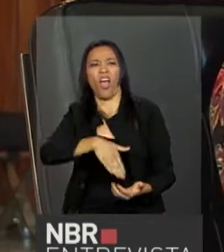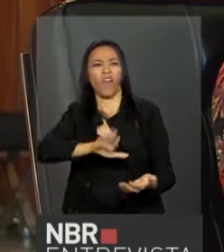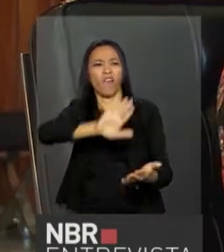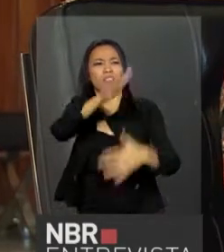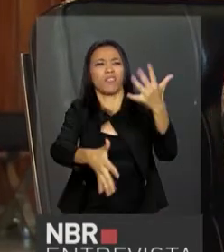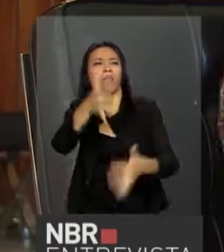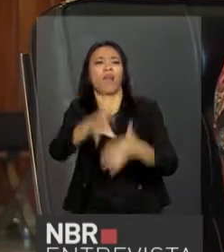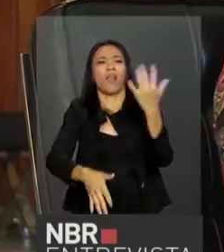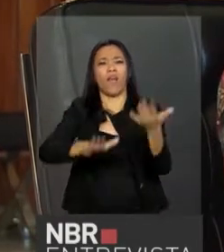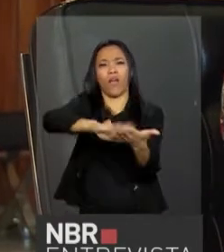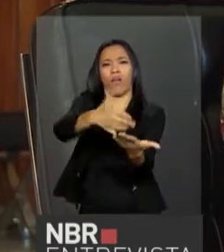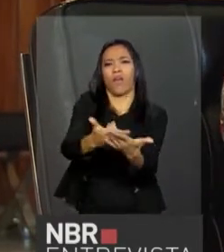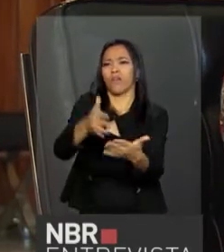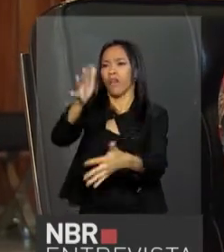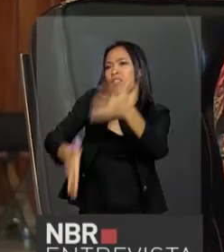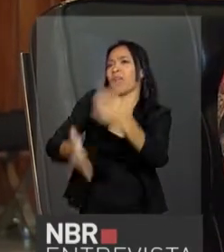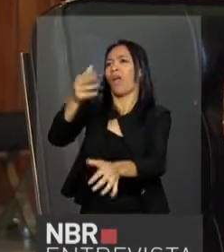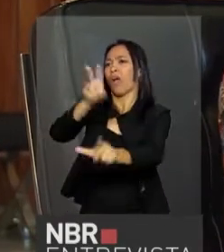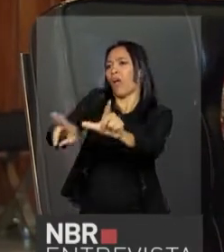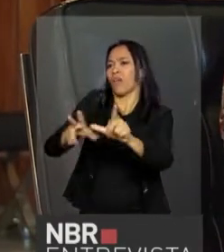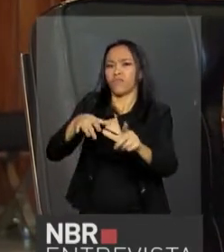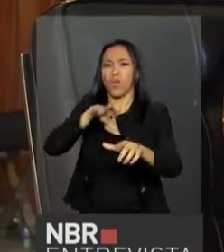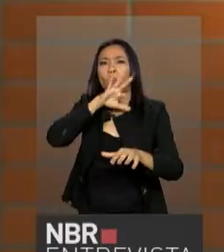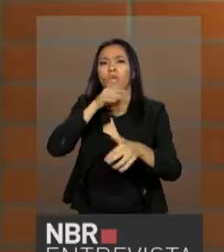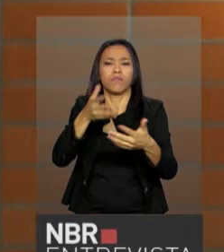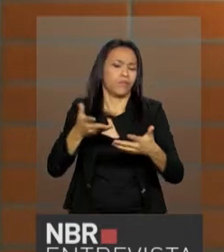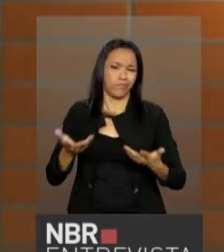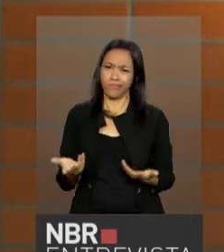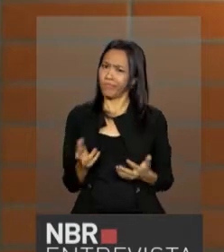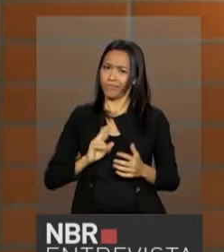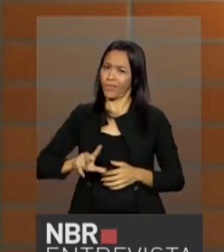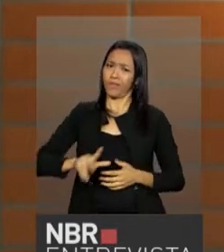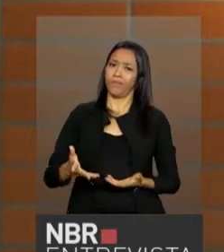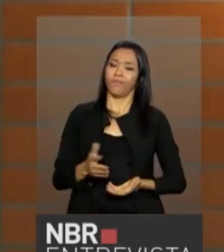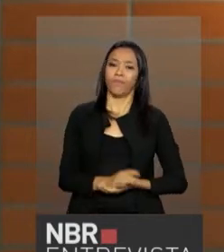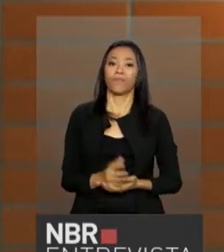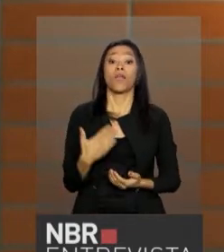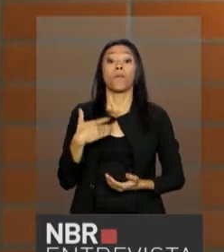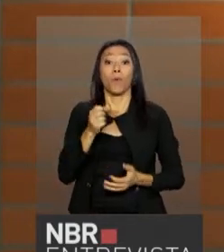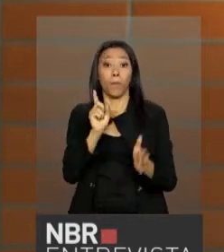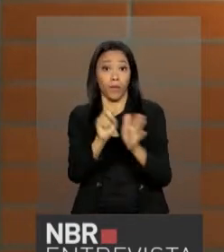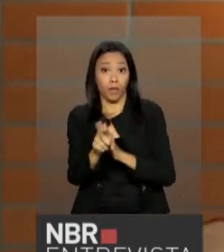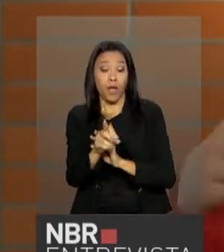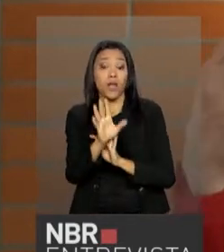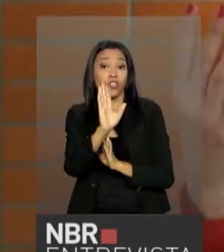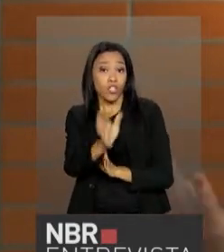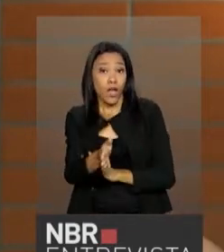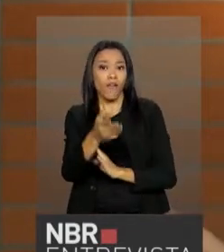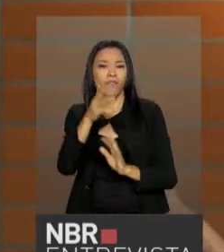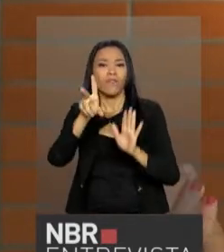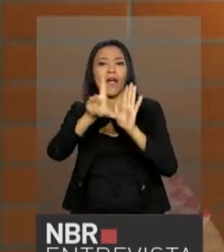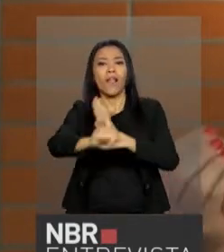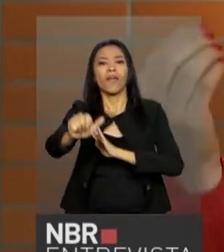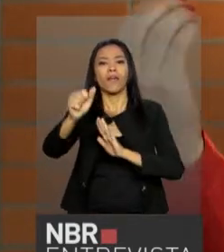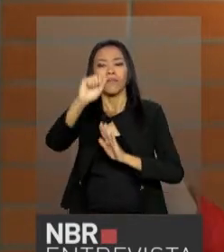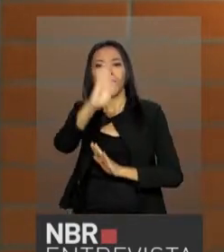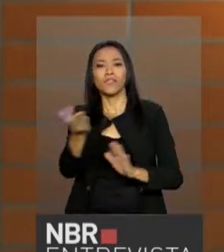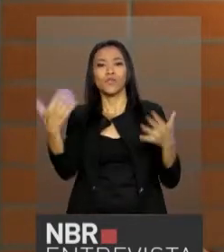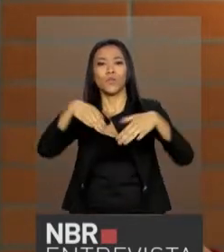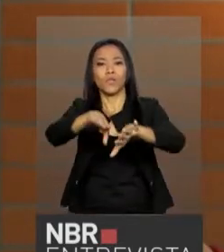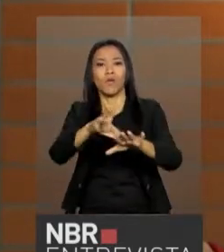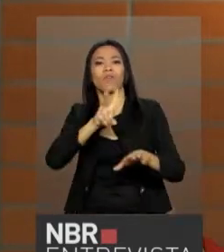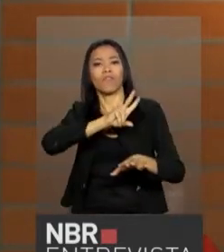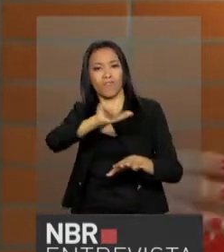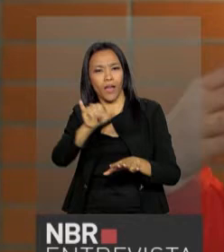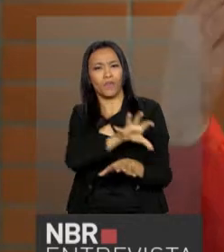atrapalhar ou vai destruir a obra. Bom, a gente já falou um pouquinho sobre a lei brasileira de inclusão que vai impactar nas